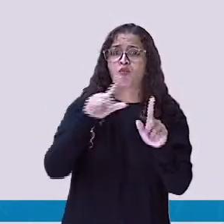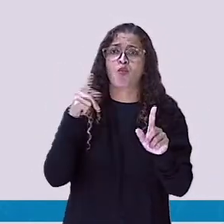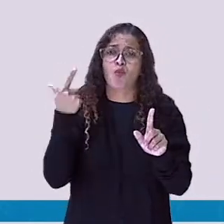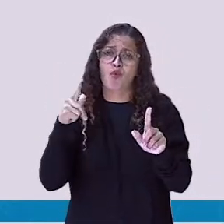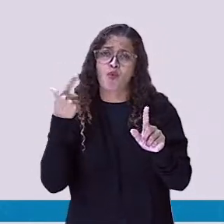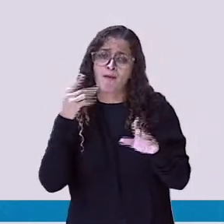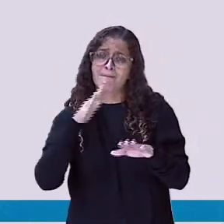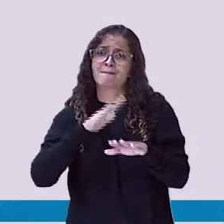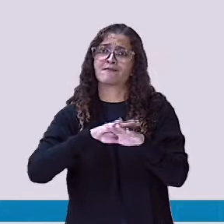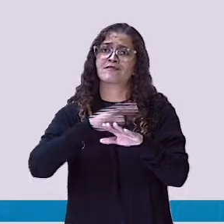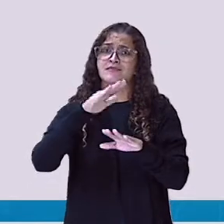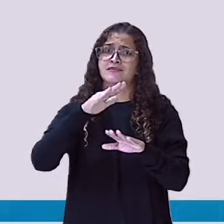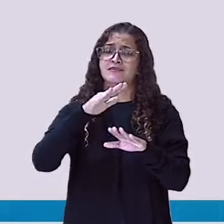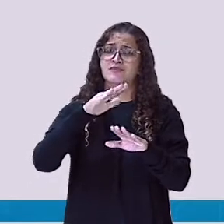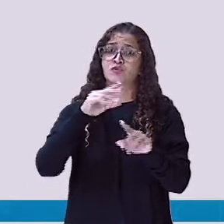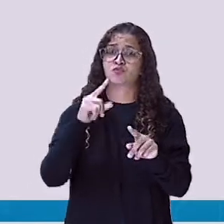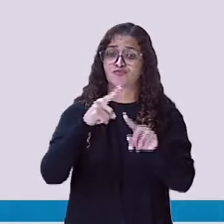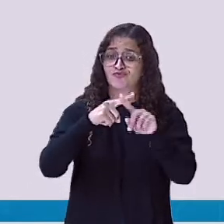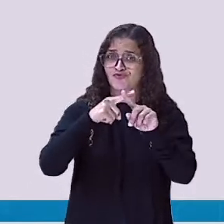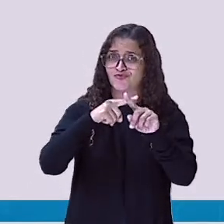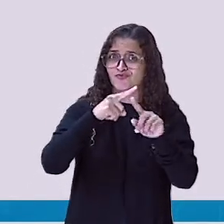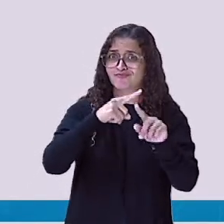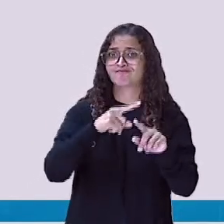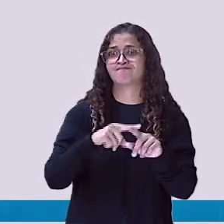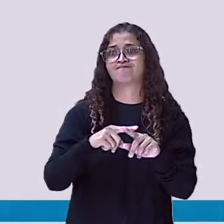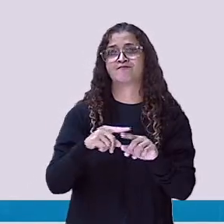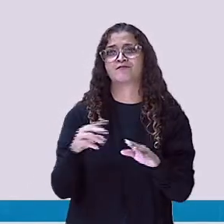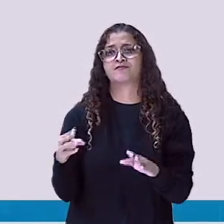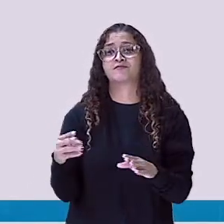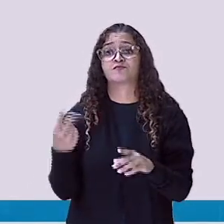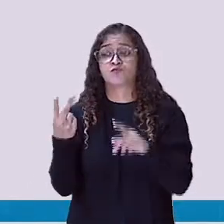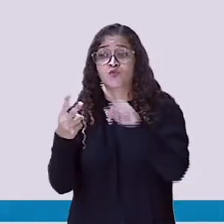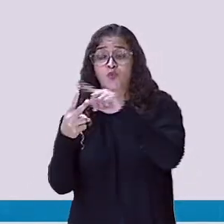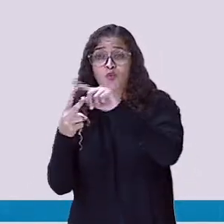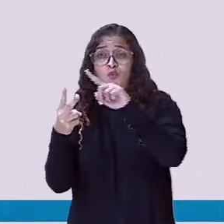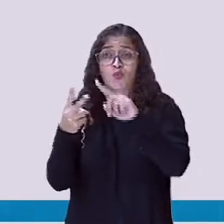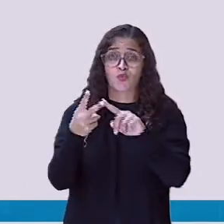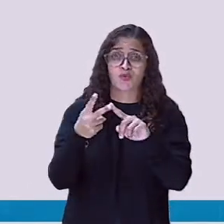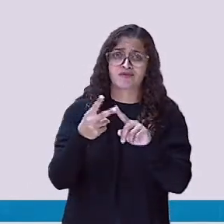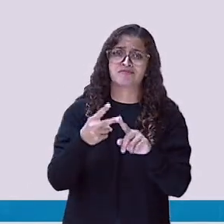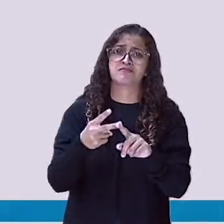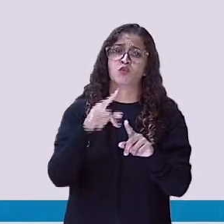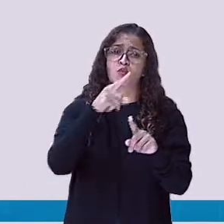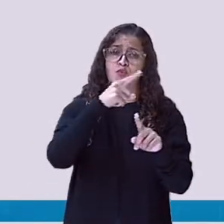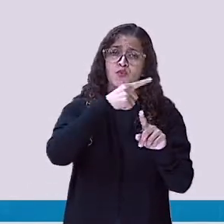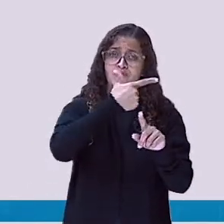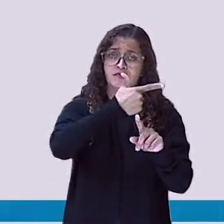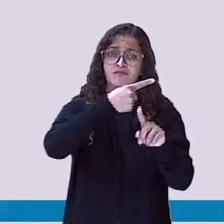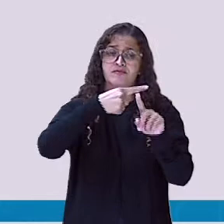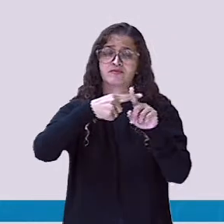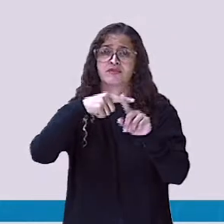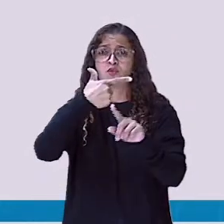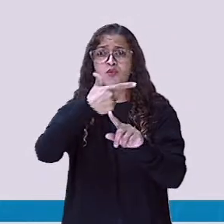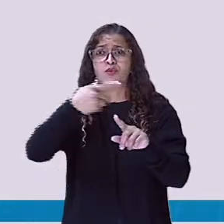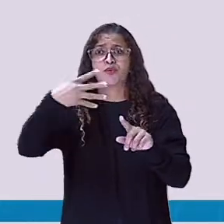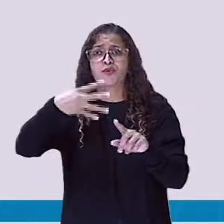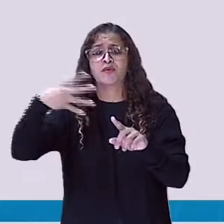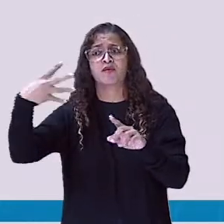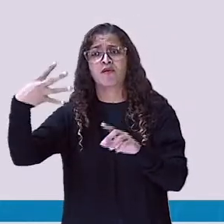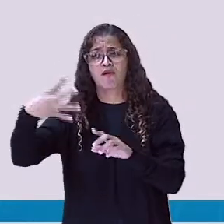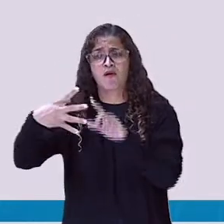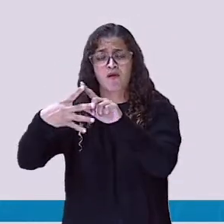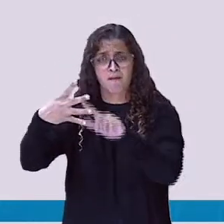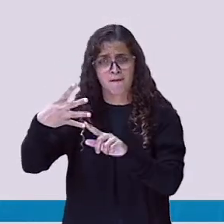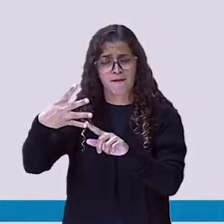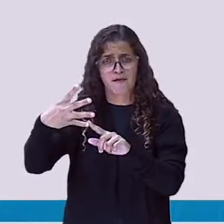2, se você fizer aí nos dedos, 2 mais 2 é 4. Sim. Então,